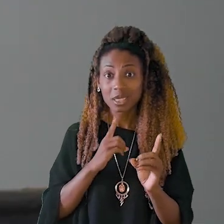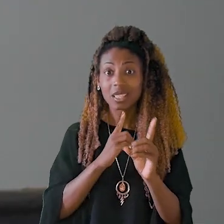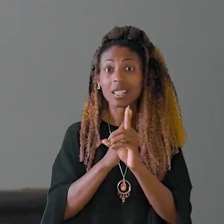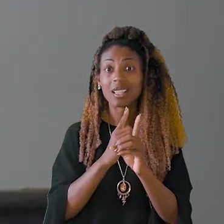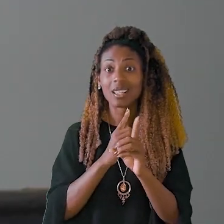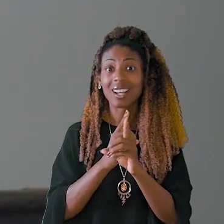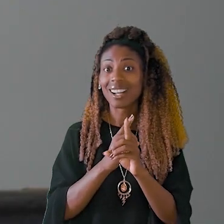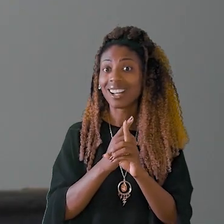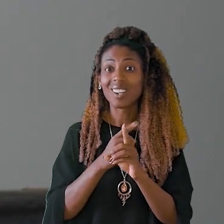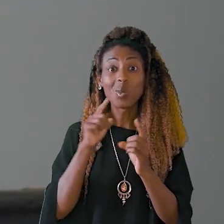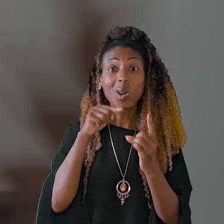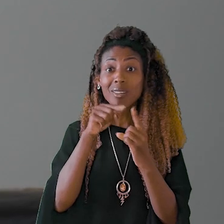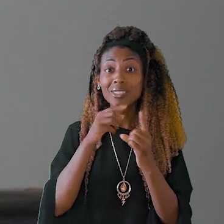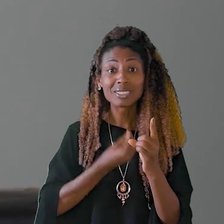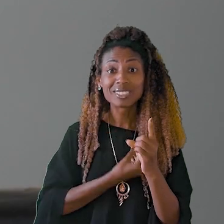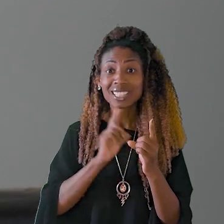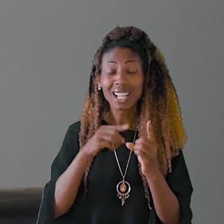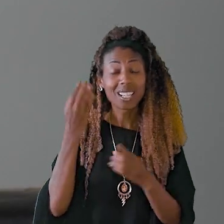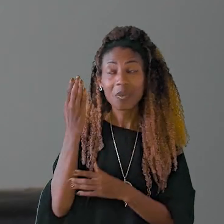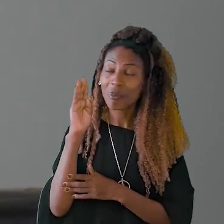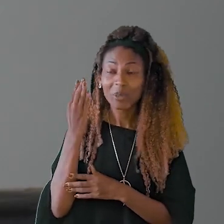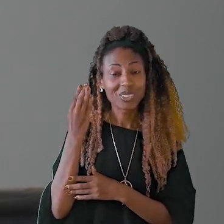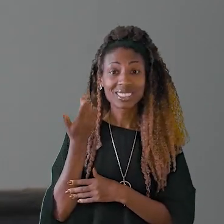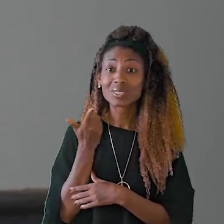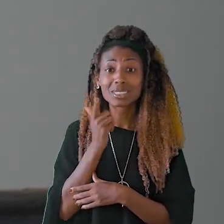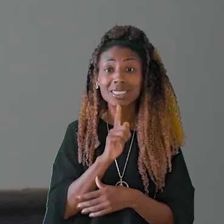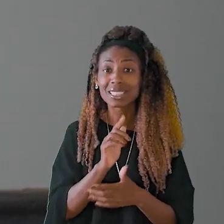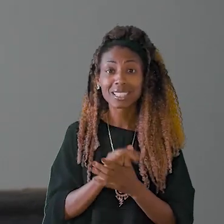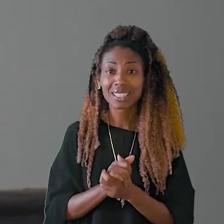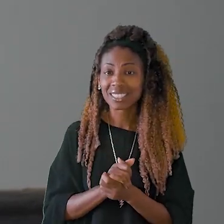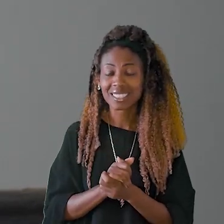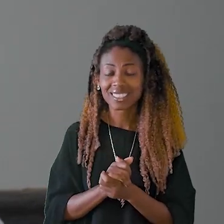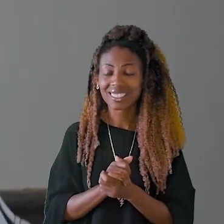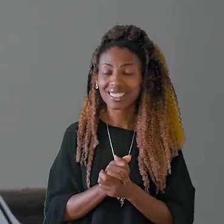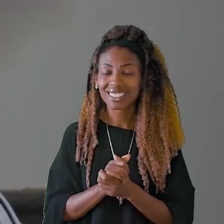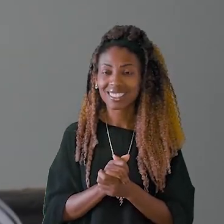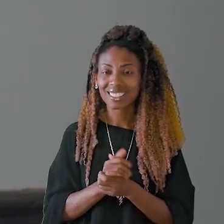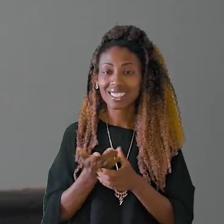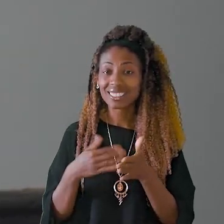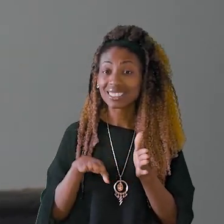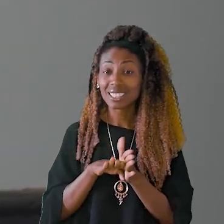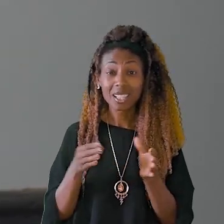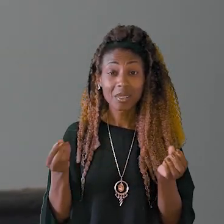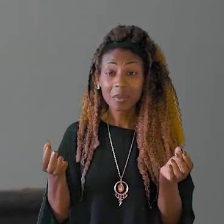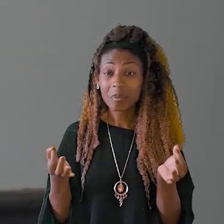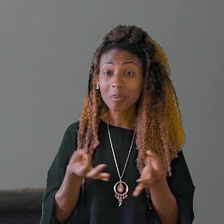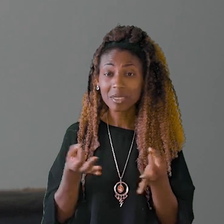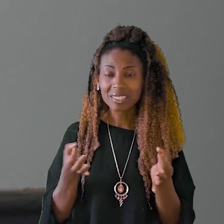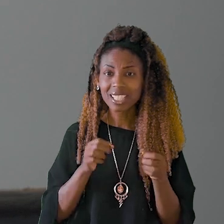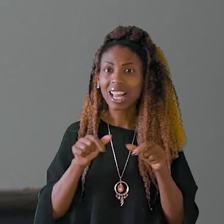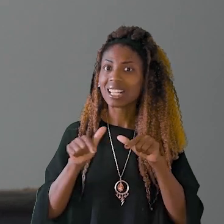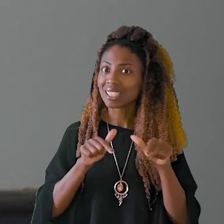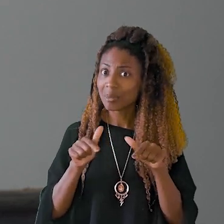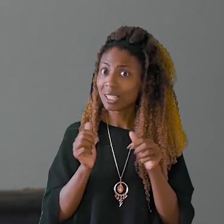carreira, chegar na Beyoncé. Tipo, vou dançar, pronto, vou trabalhar com a Beyoncé, chegou no auge. Então eu cheguei nela de uma forma extremamente perfeita, trabalhei